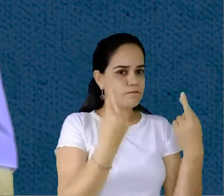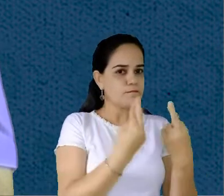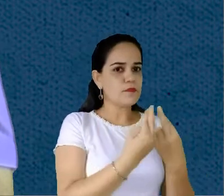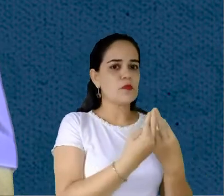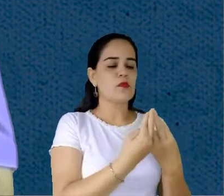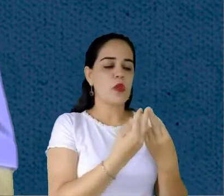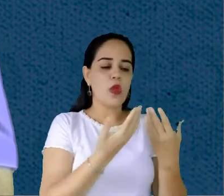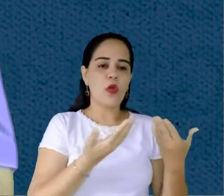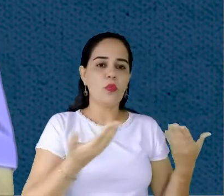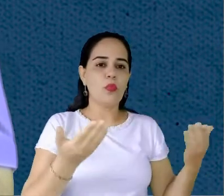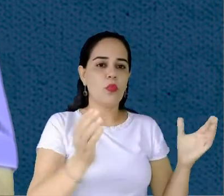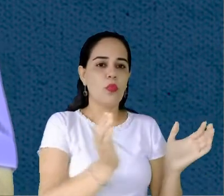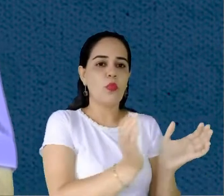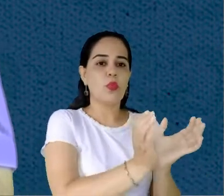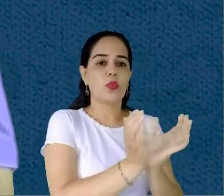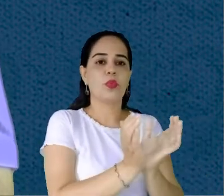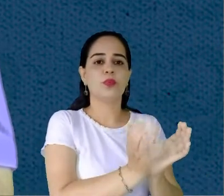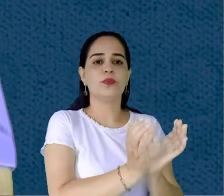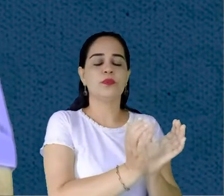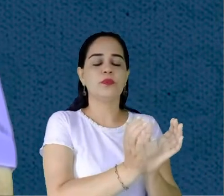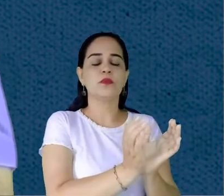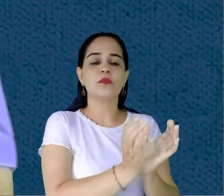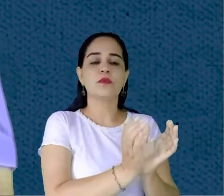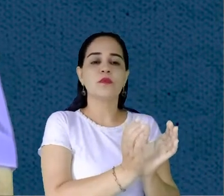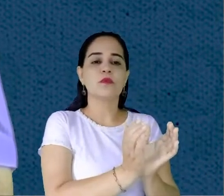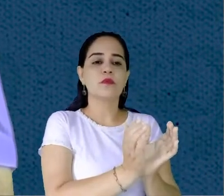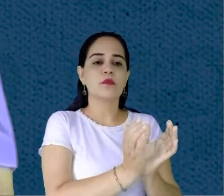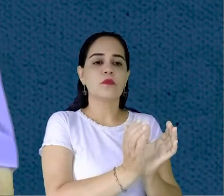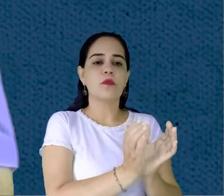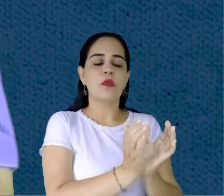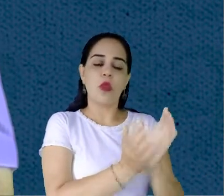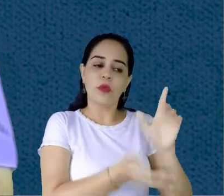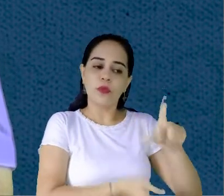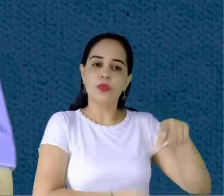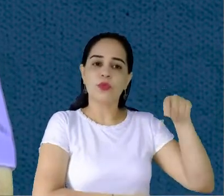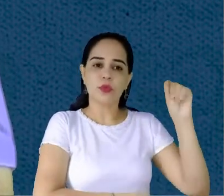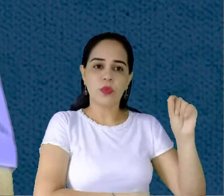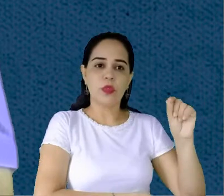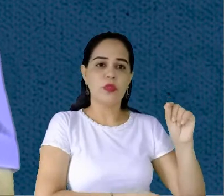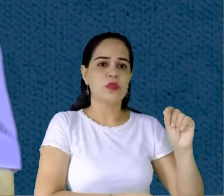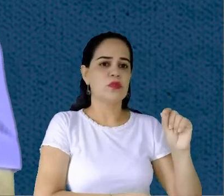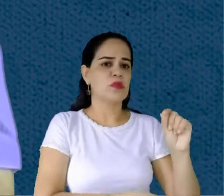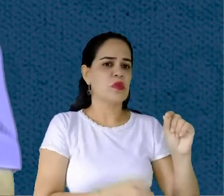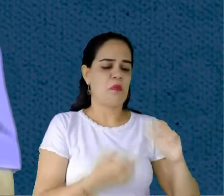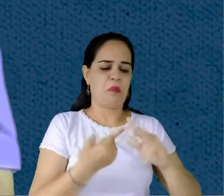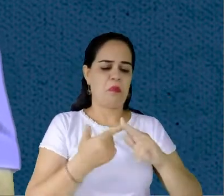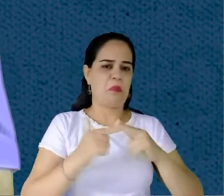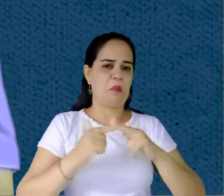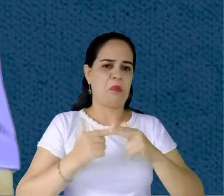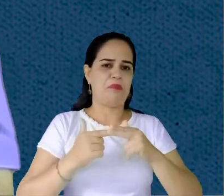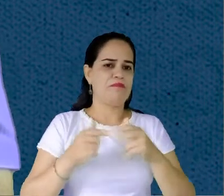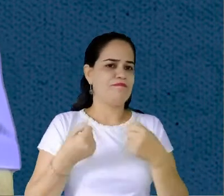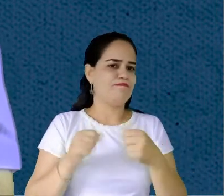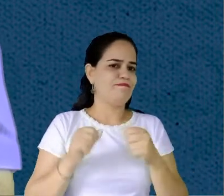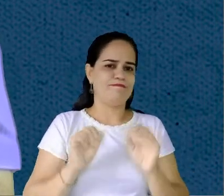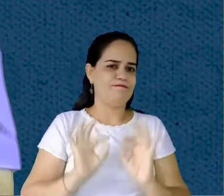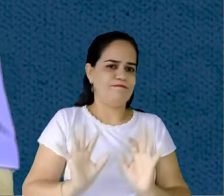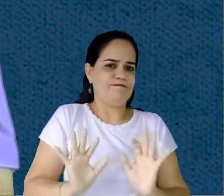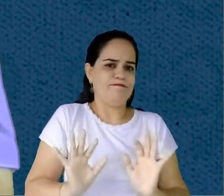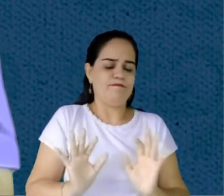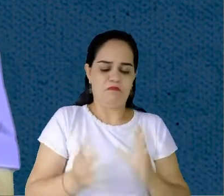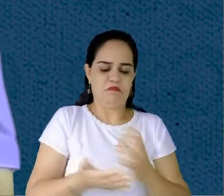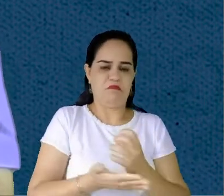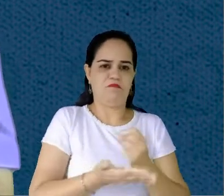concílio, segundo nos conta Atos dos Apóstolos, se determinou que a circuncisão não